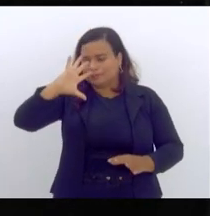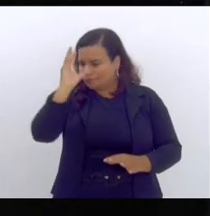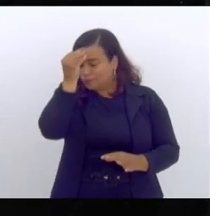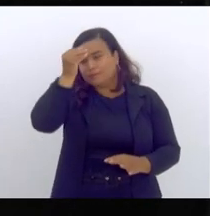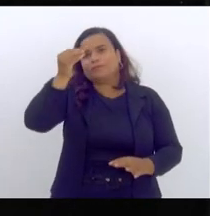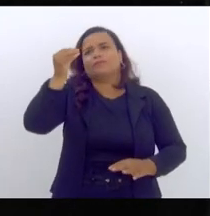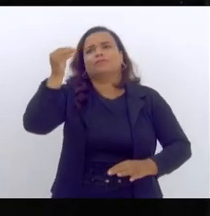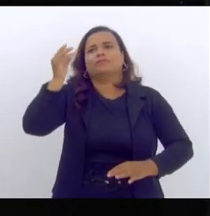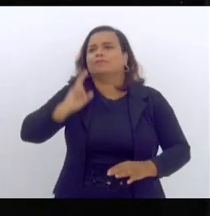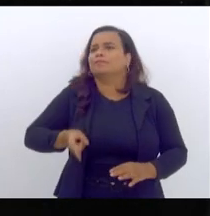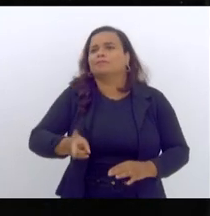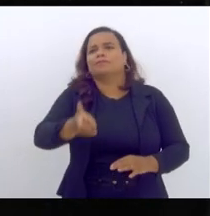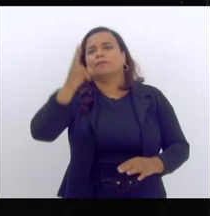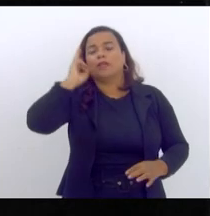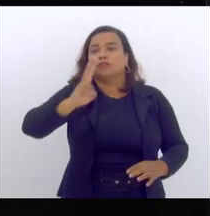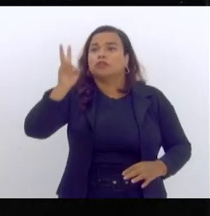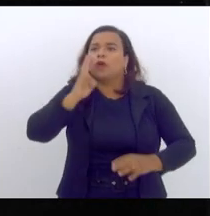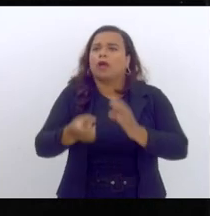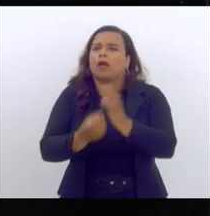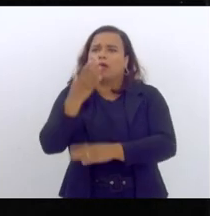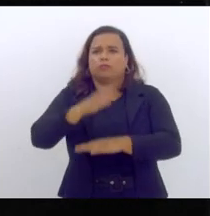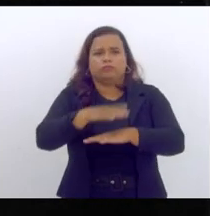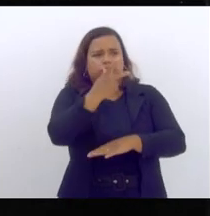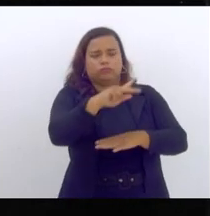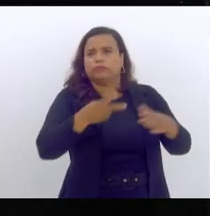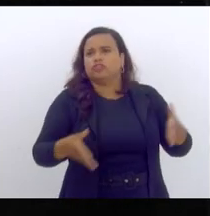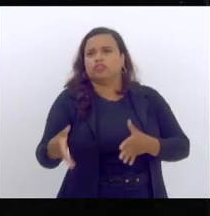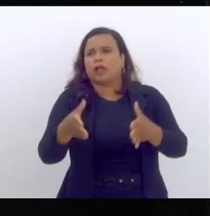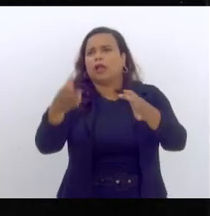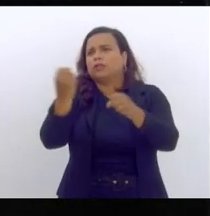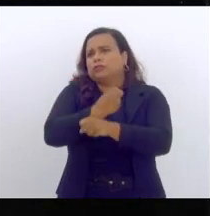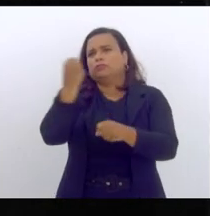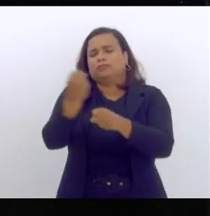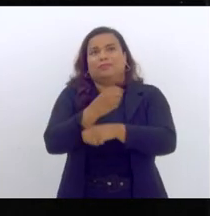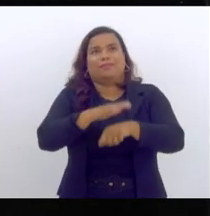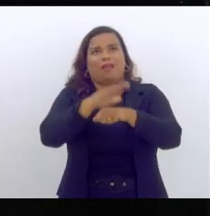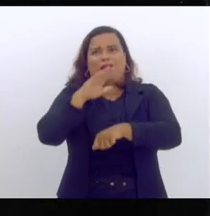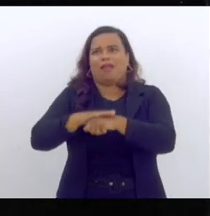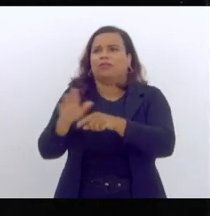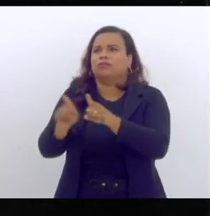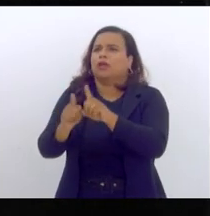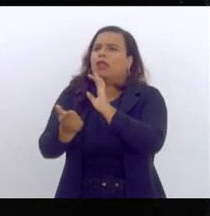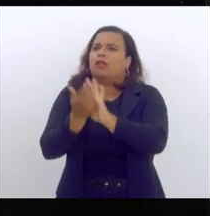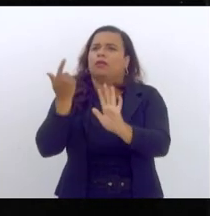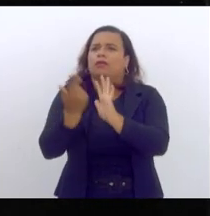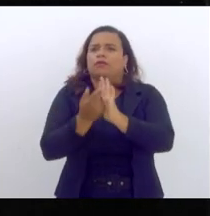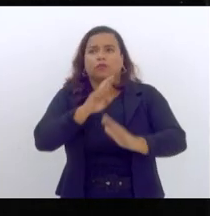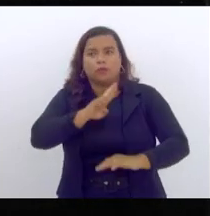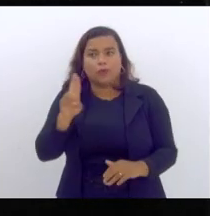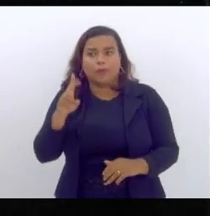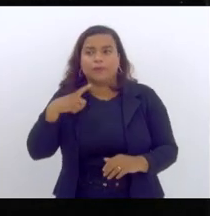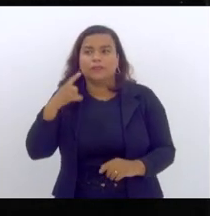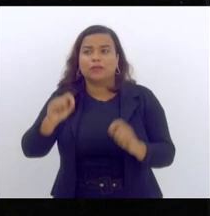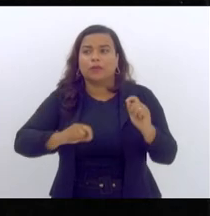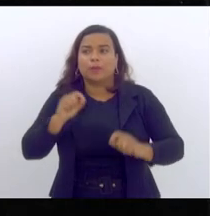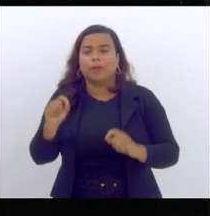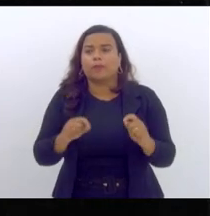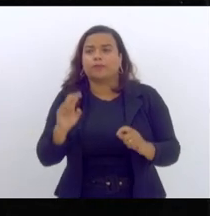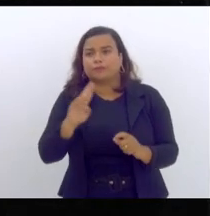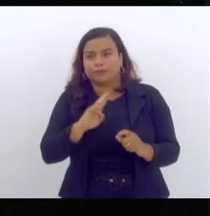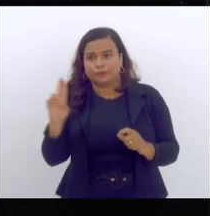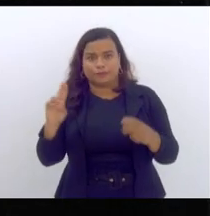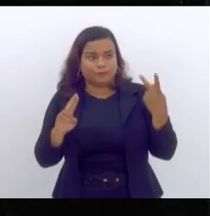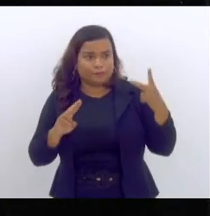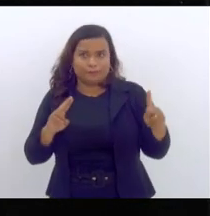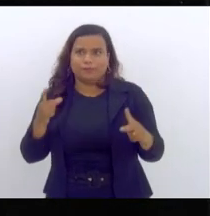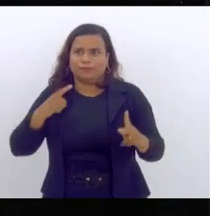São João da Barra sendo o maior construtor de estradas inclusive o livro leva um nome né que leva o nome